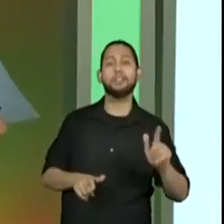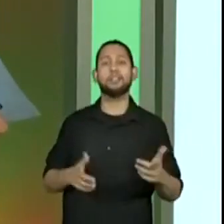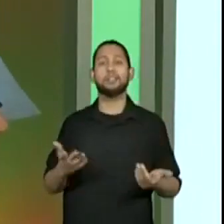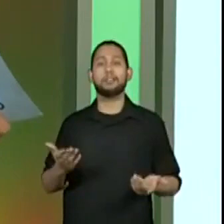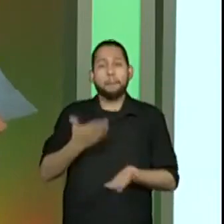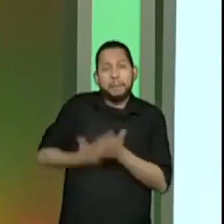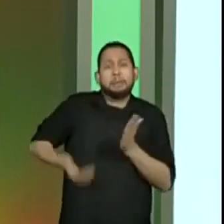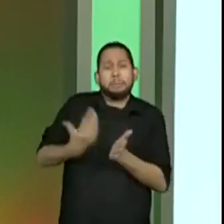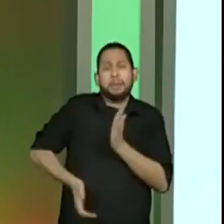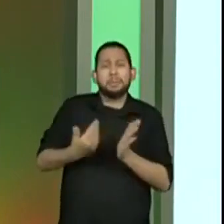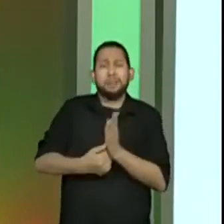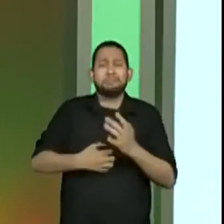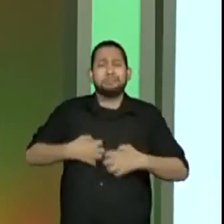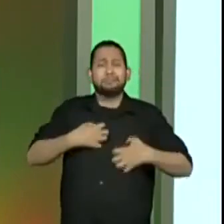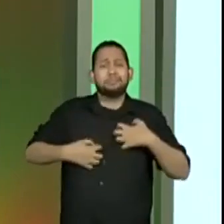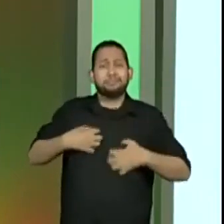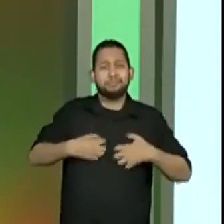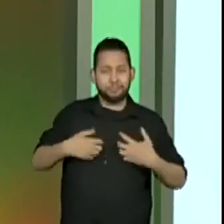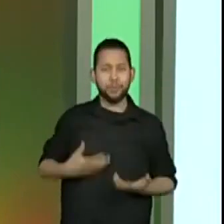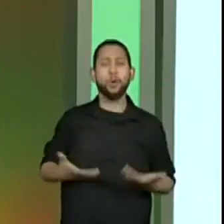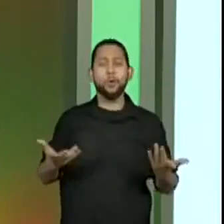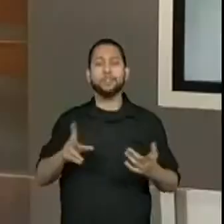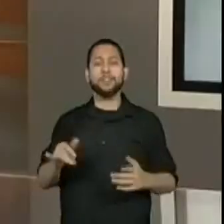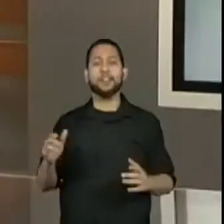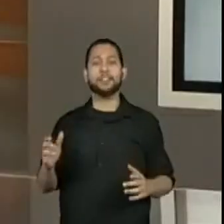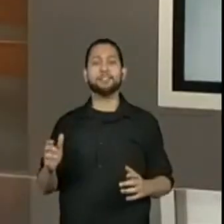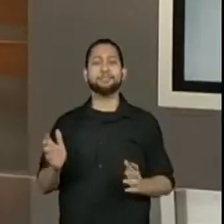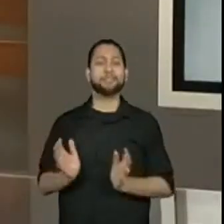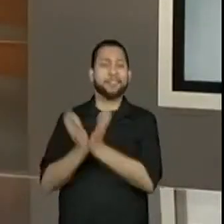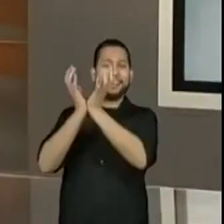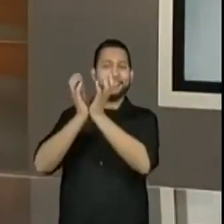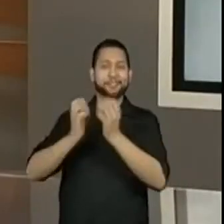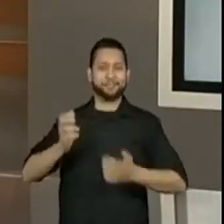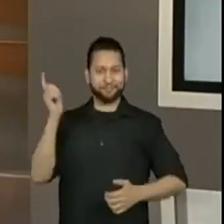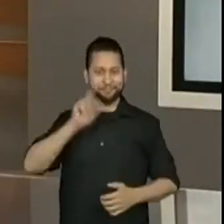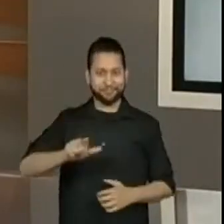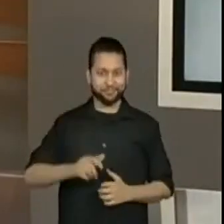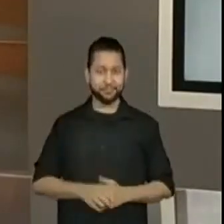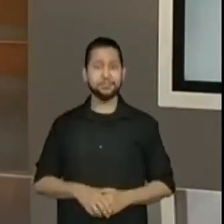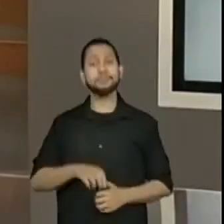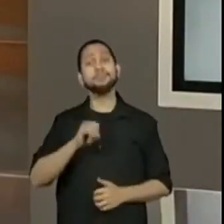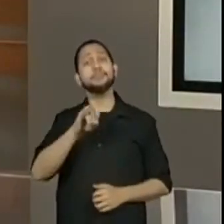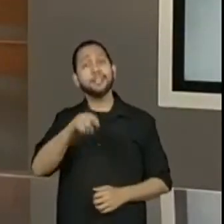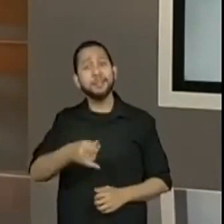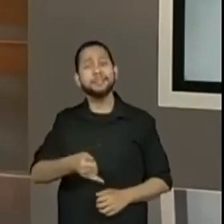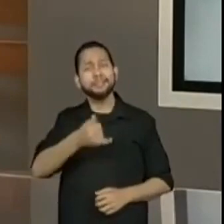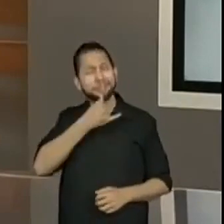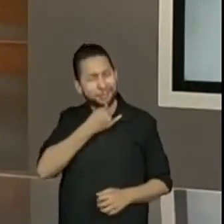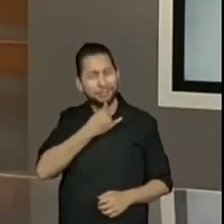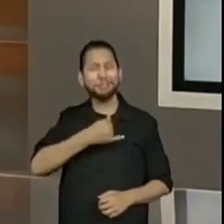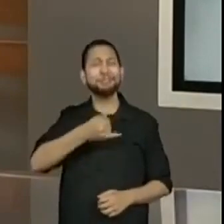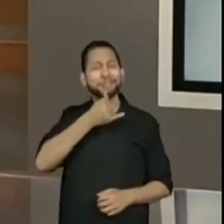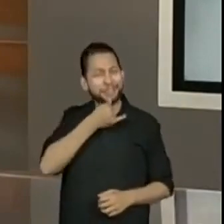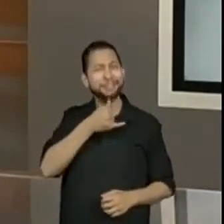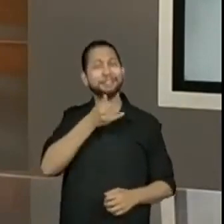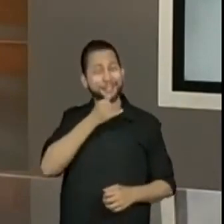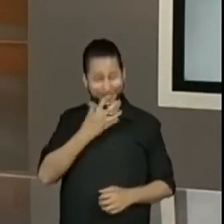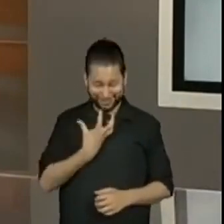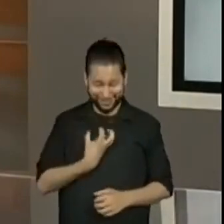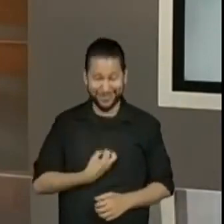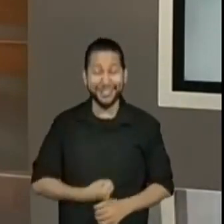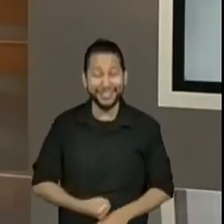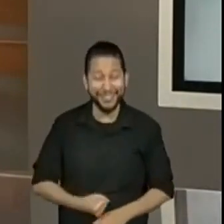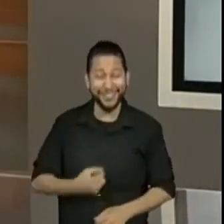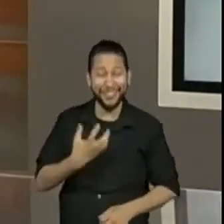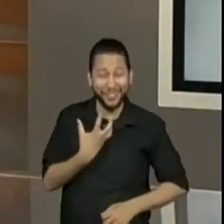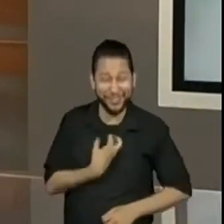a graça ali do jogo. Então, com certeza, você vai ganhar hoje. Se não, o aluno que só perde fica triste. Verdade. E aí não quer mais jogar. Verdade. E